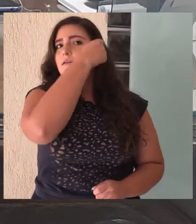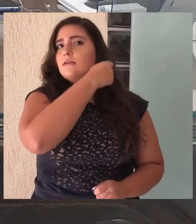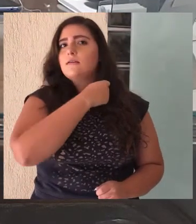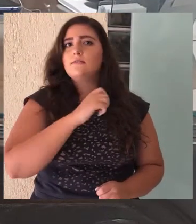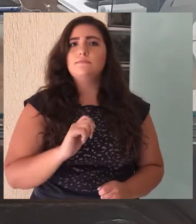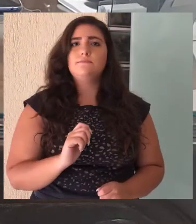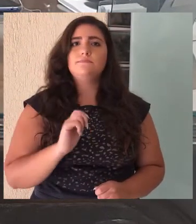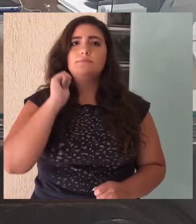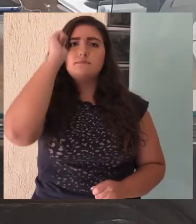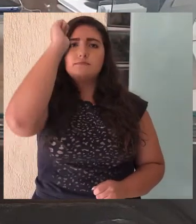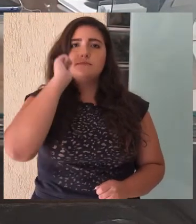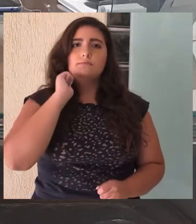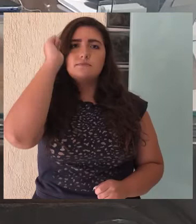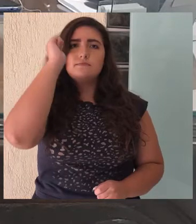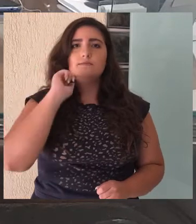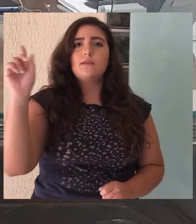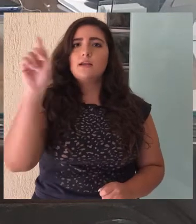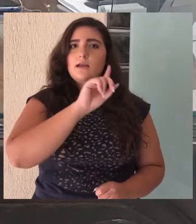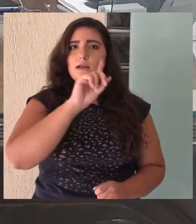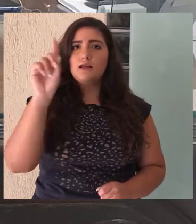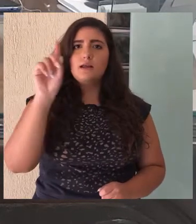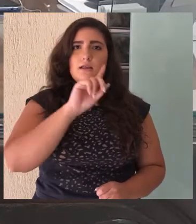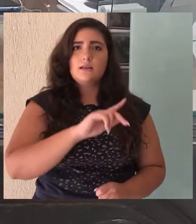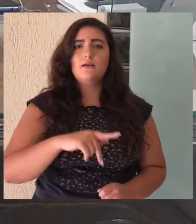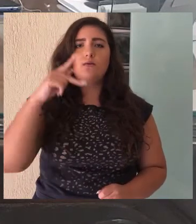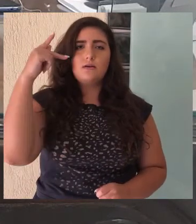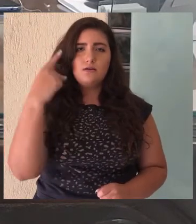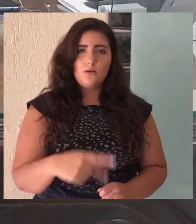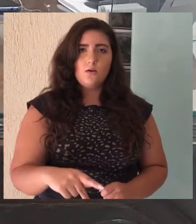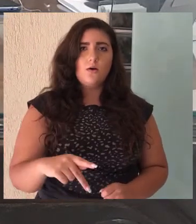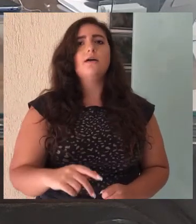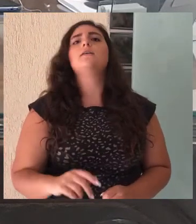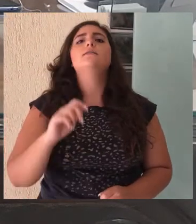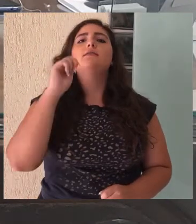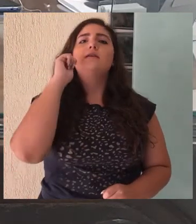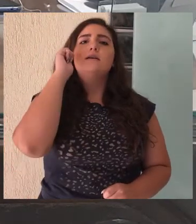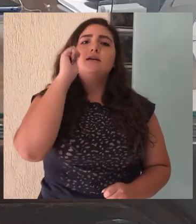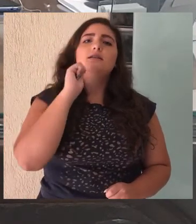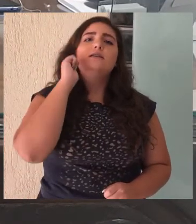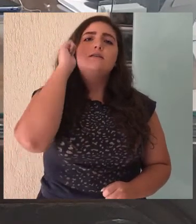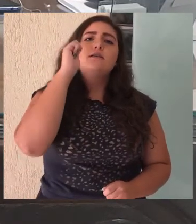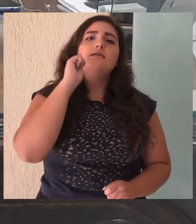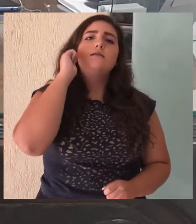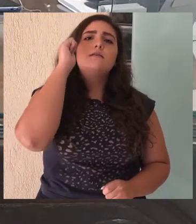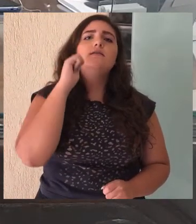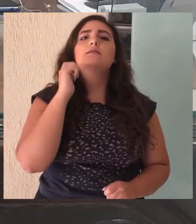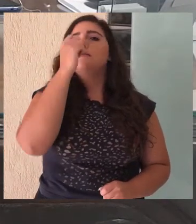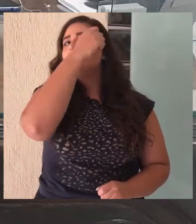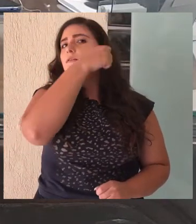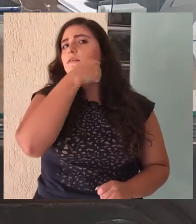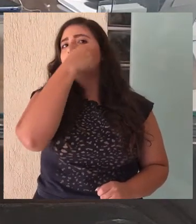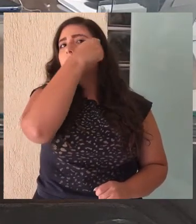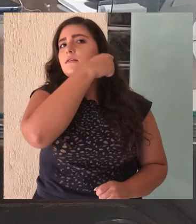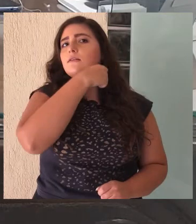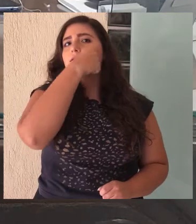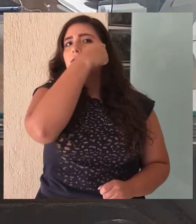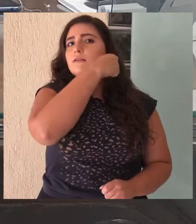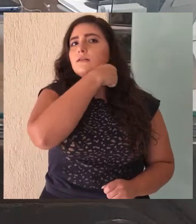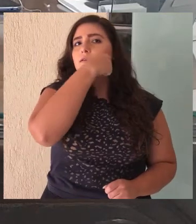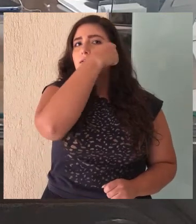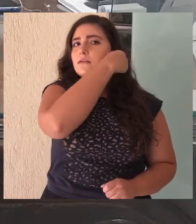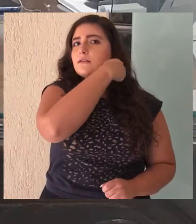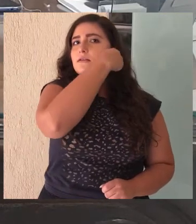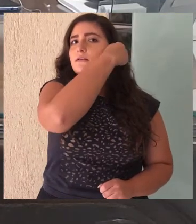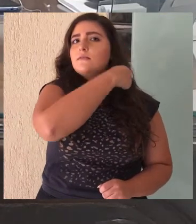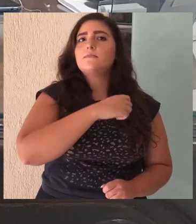nesse movimento que você pode provocar algumas lesões a nível dental e a nível gengival, tá bom? Então, sempre você vai escovar a